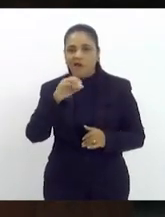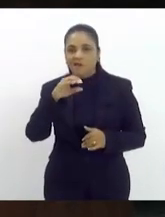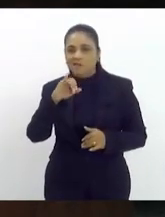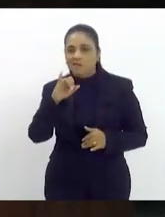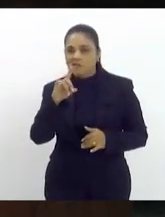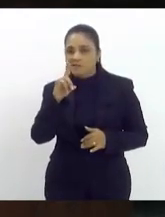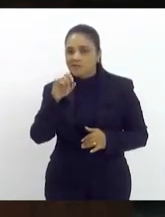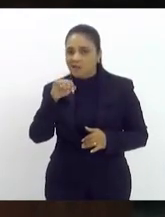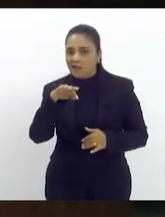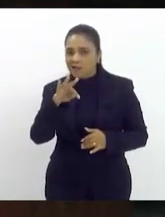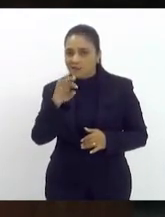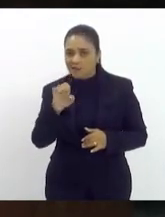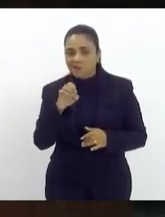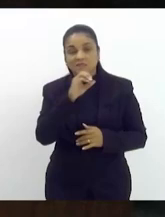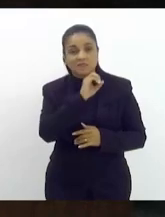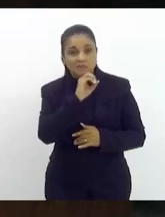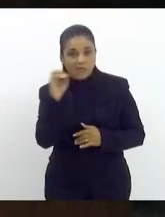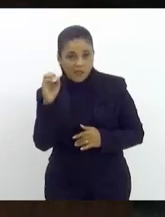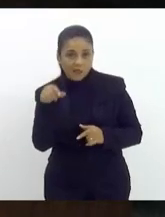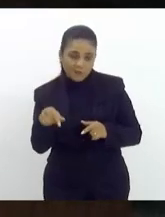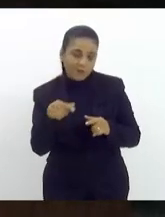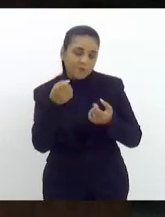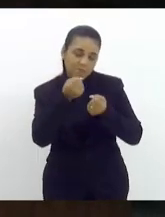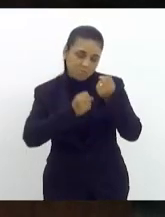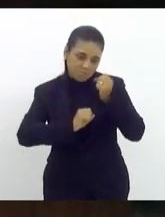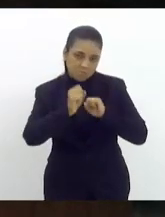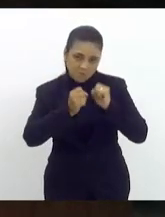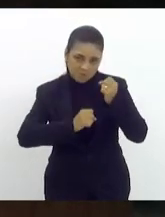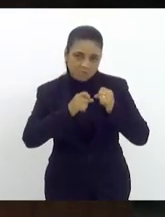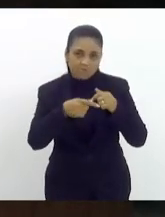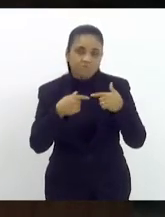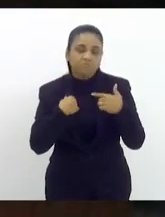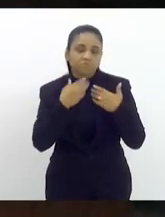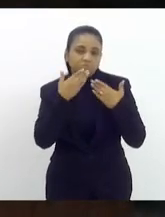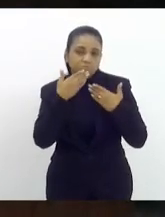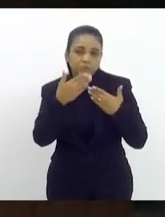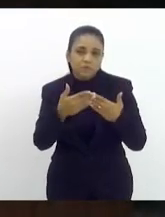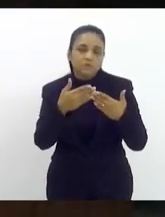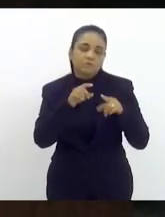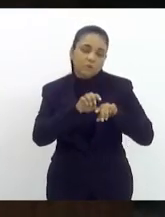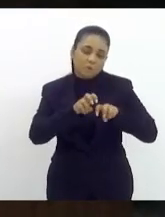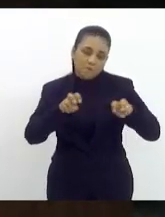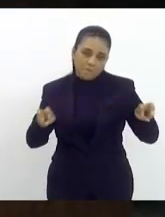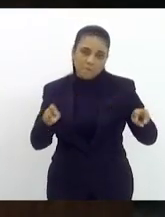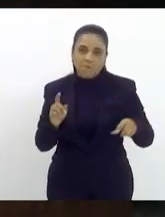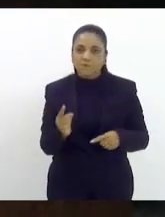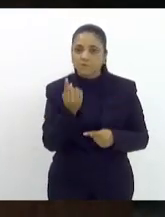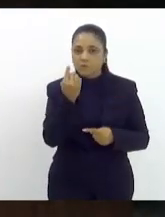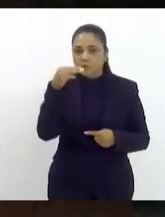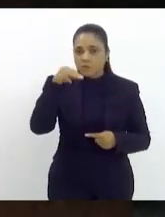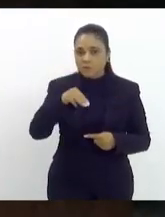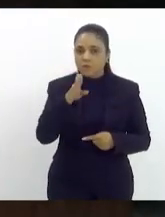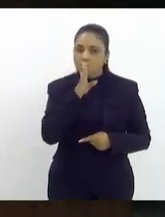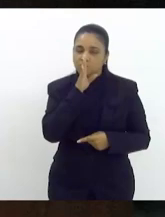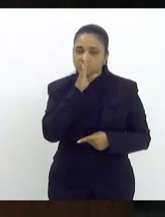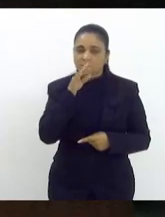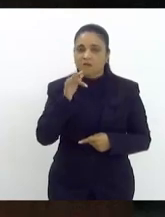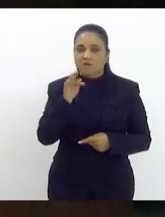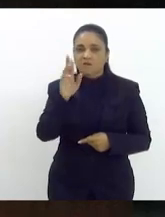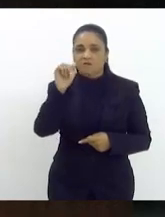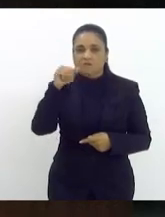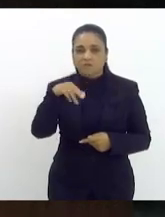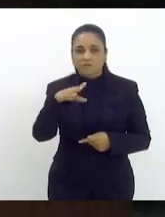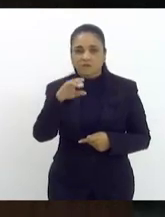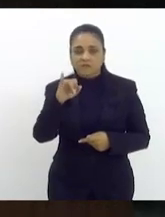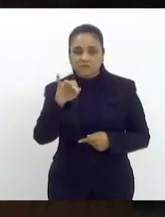época da empresa estatal. Então, peço à mesa um minuto de silêncio em memória ao trabalhador Francis Leia Damásio